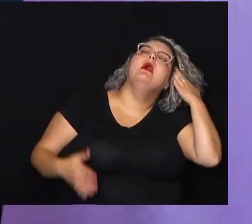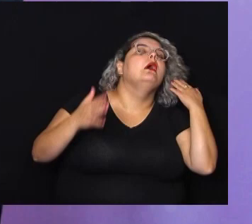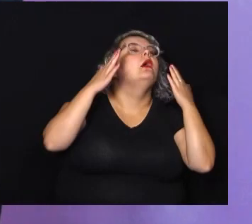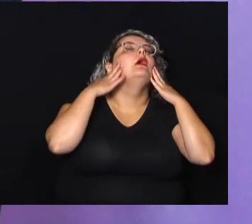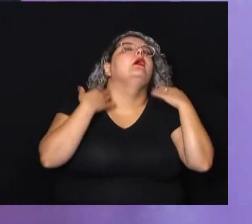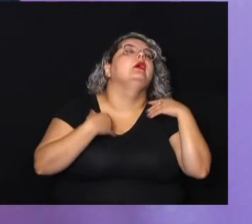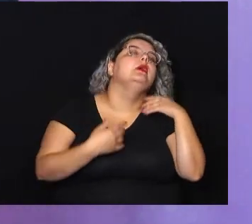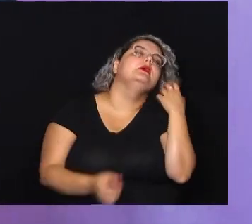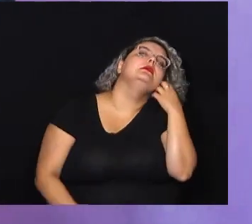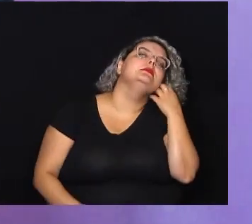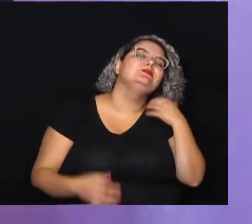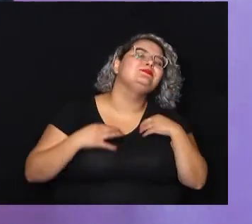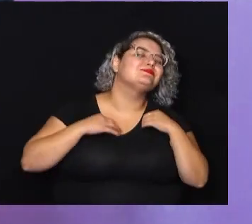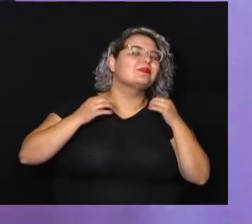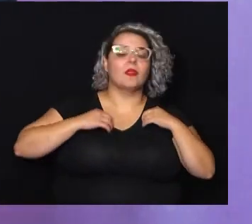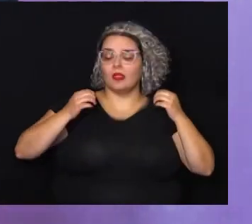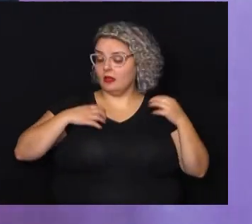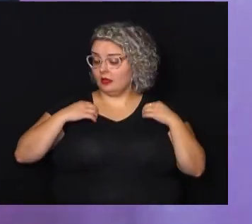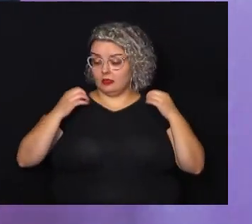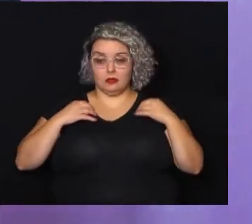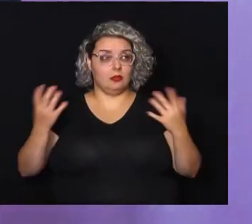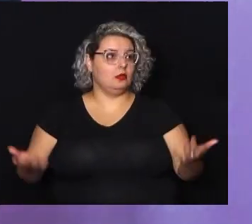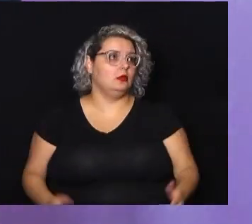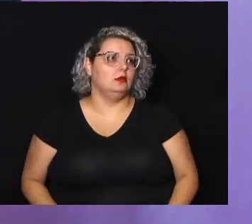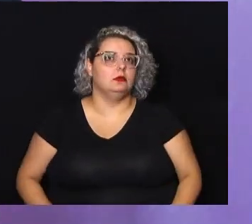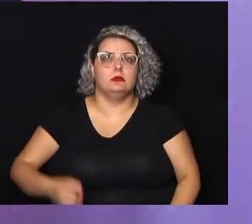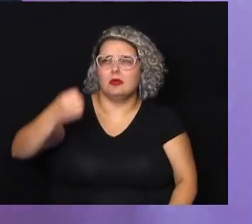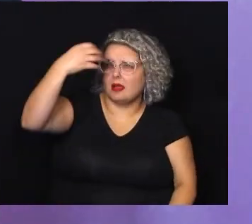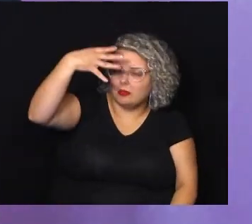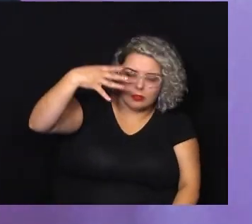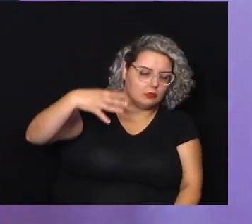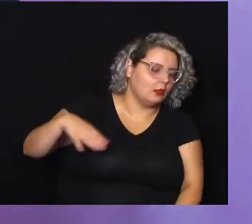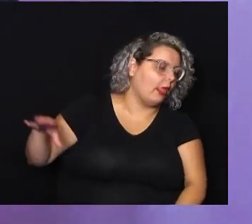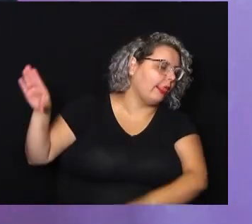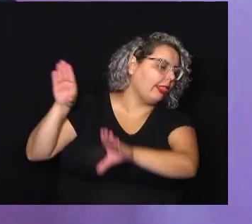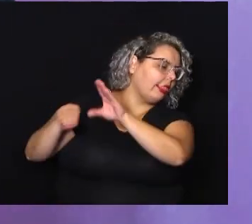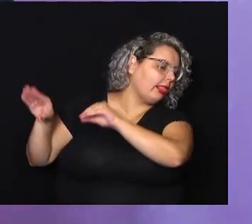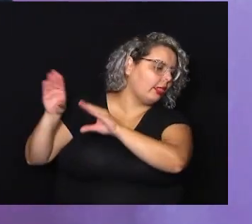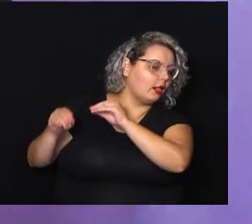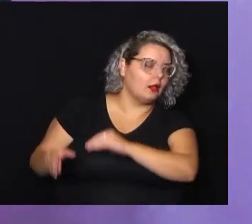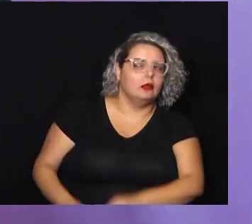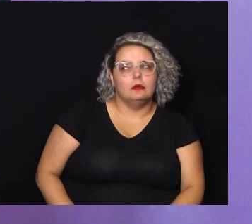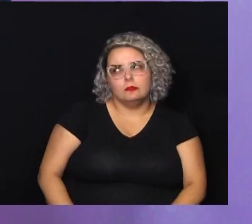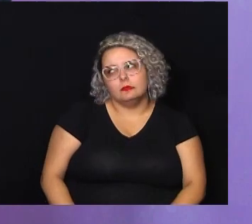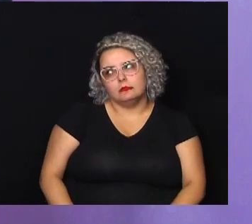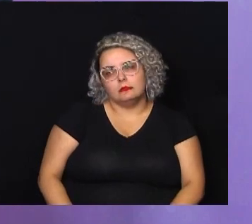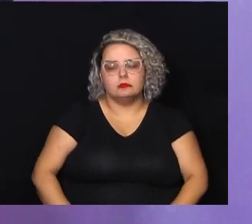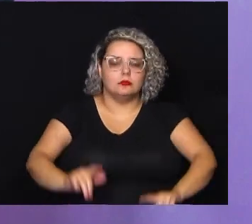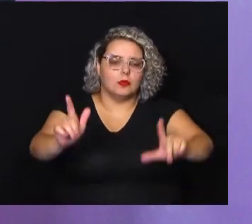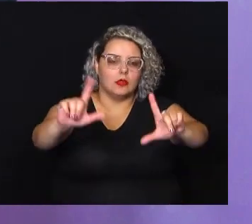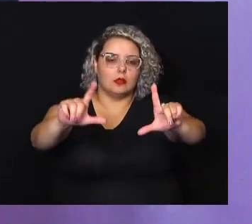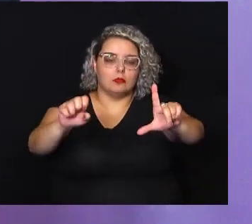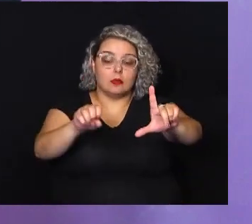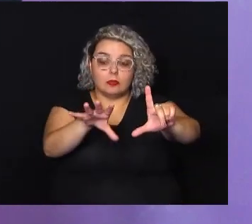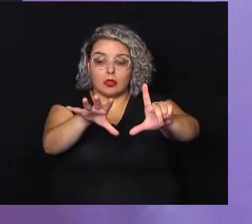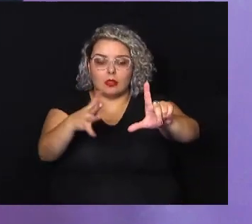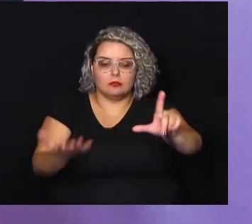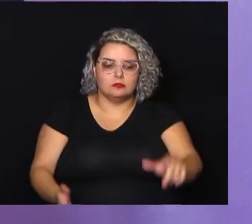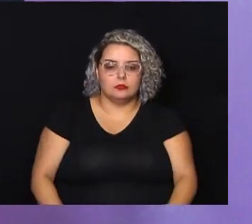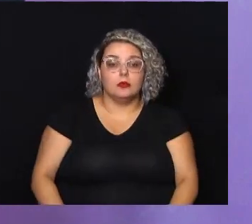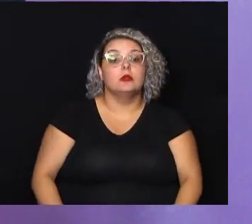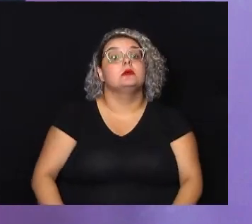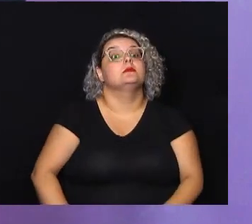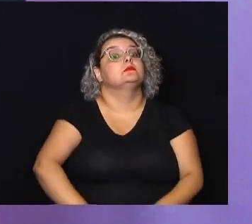está mais alta, às vezes é a luminosidade do quarto, ou às vezes é alguém falando sempre, ou uma televisão ligada,